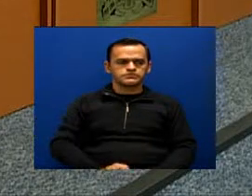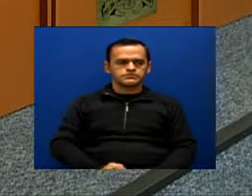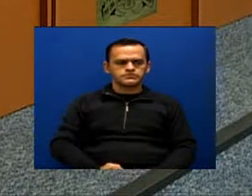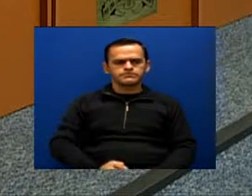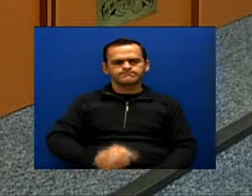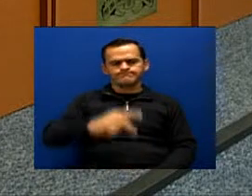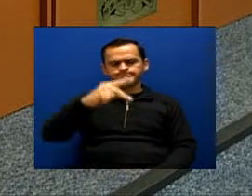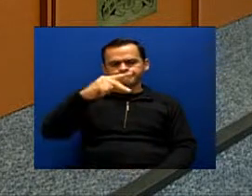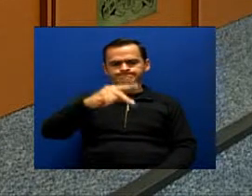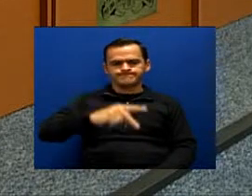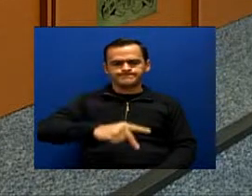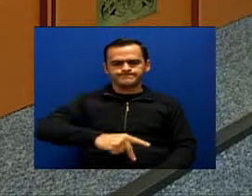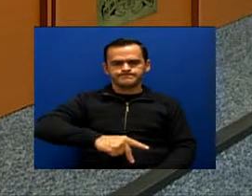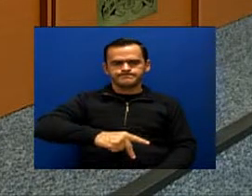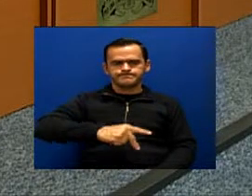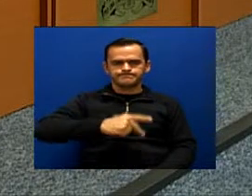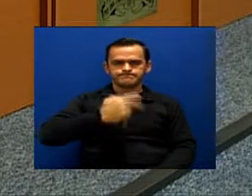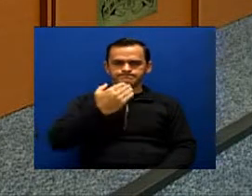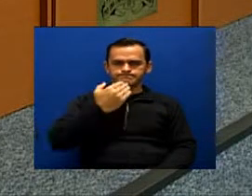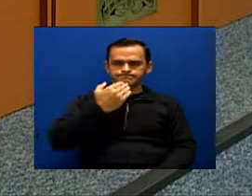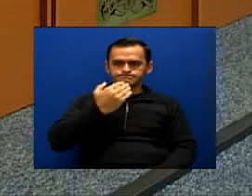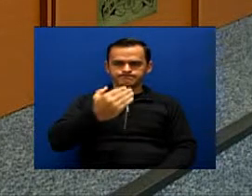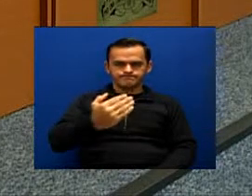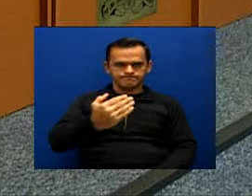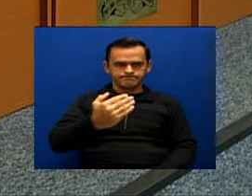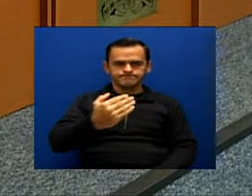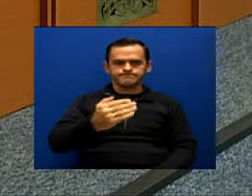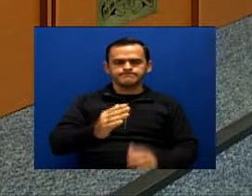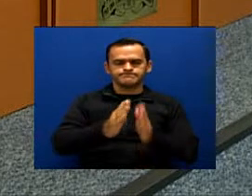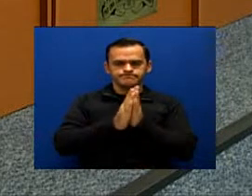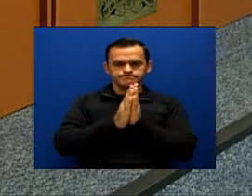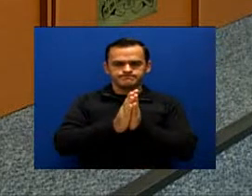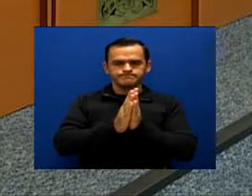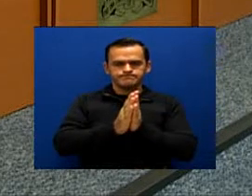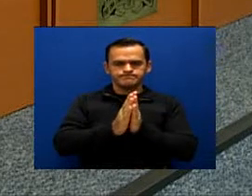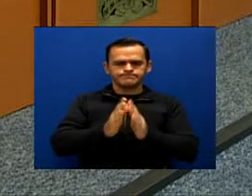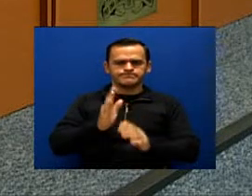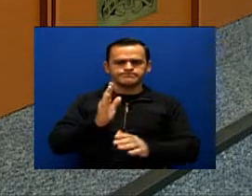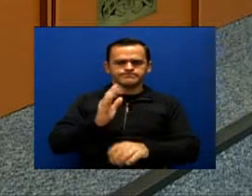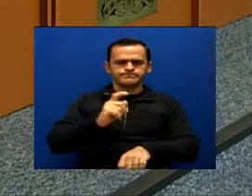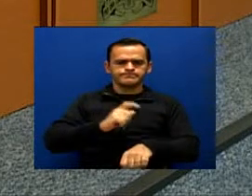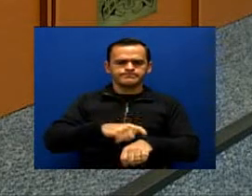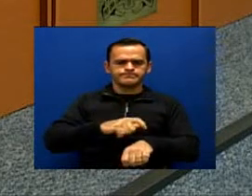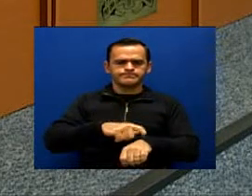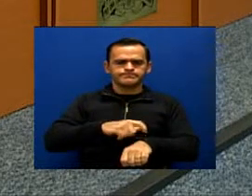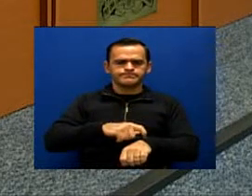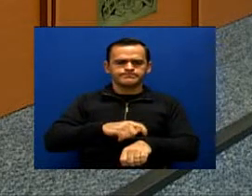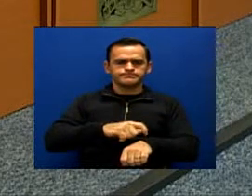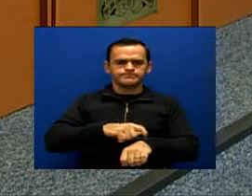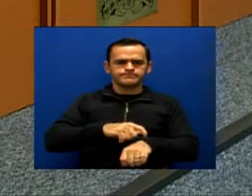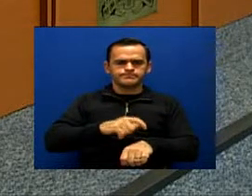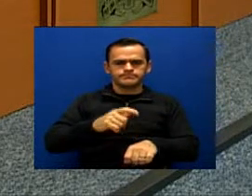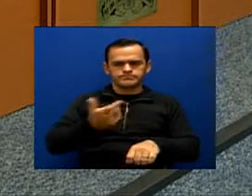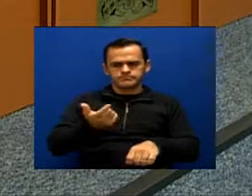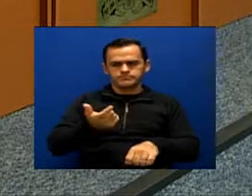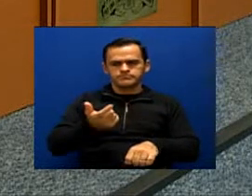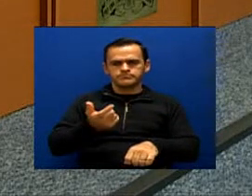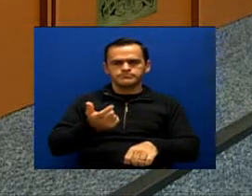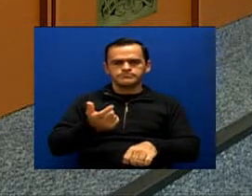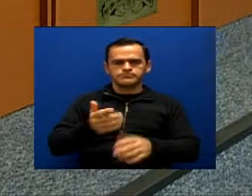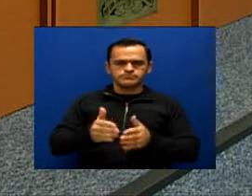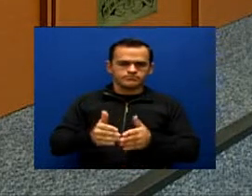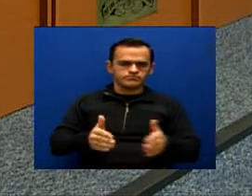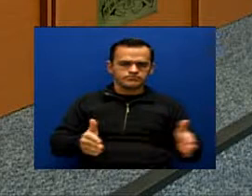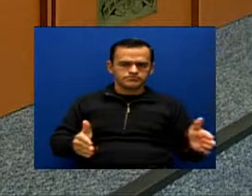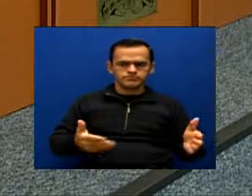Não, presidente, eu ia pedir submeter isso ao plenário, prorrogação da sessão, em respeito aos servidores públicos municipais